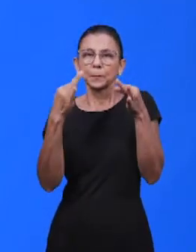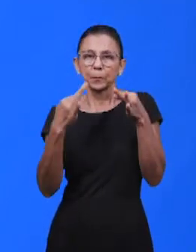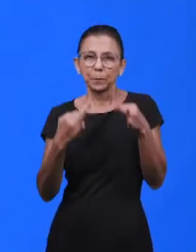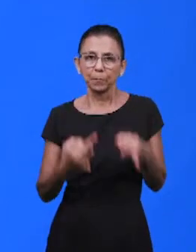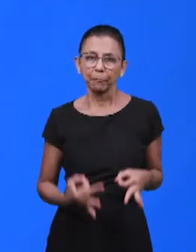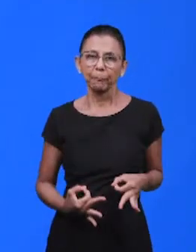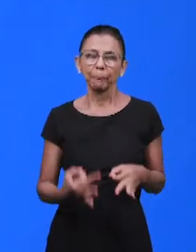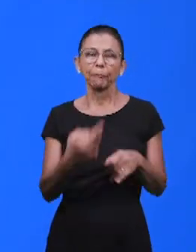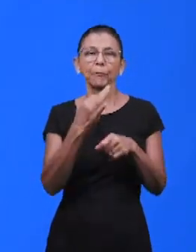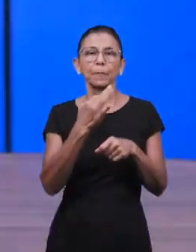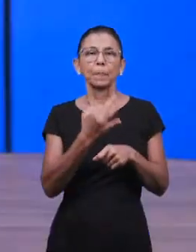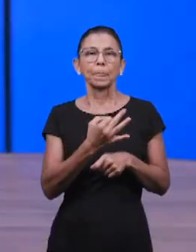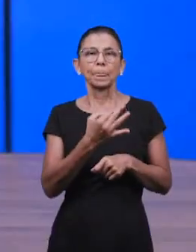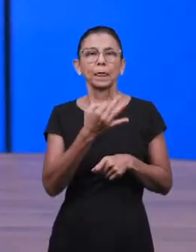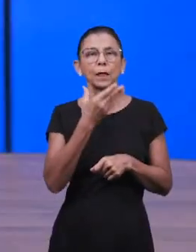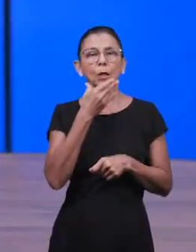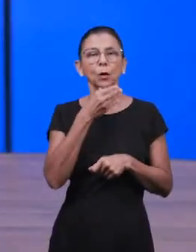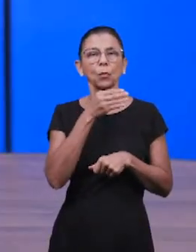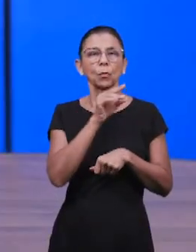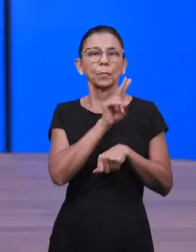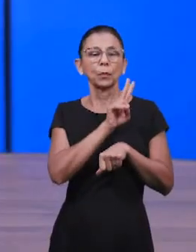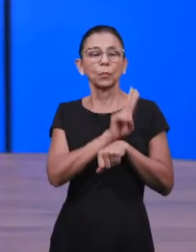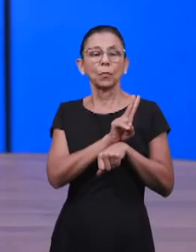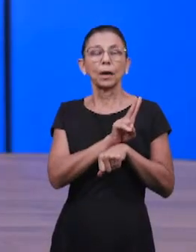deu, Clemilson Santos, da igreja de